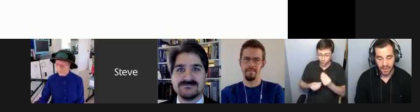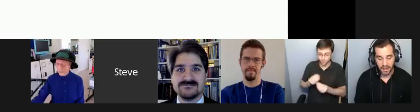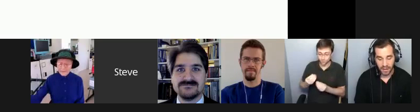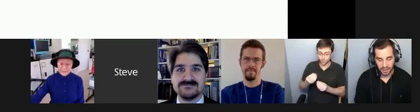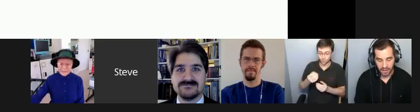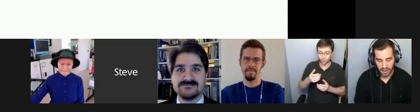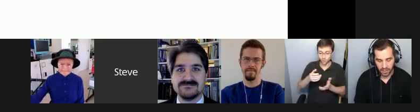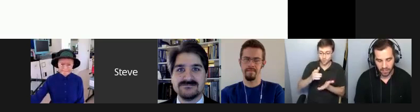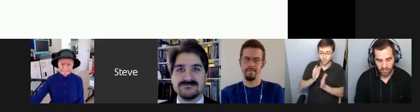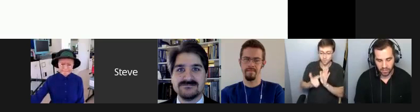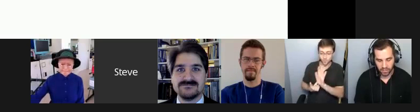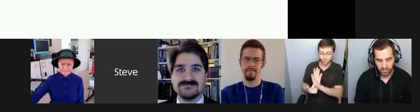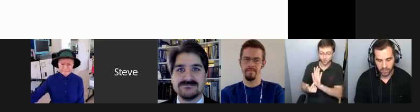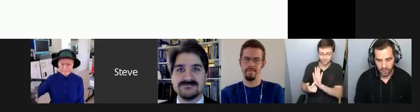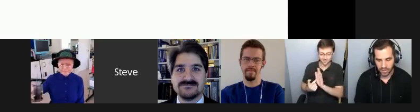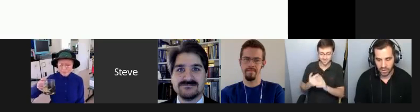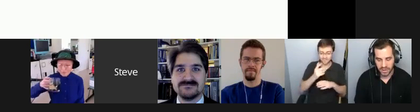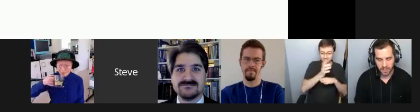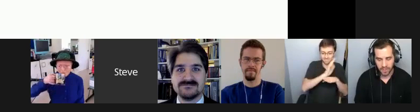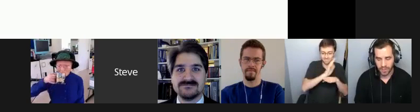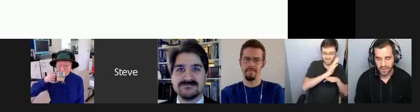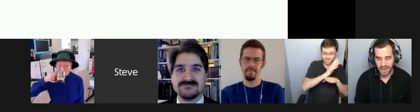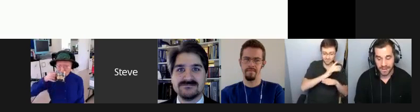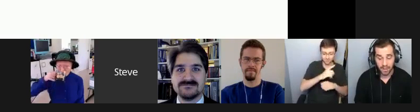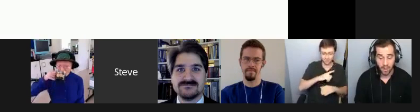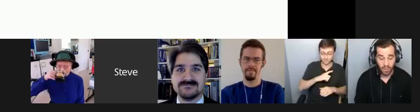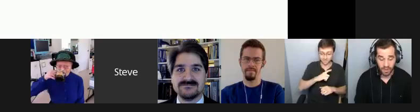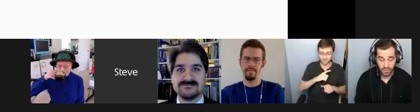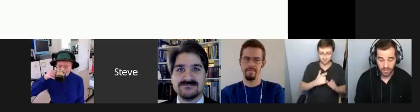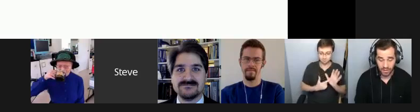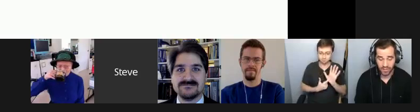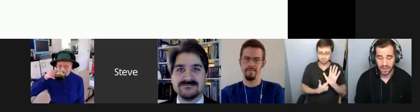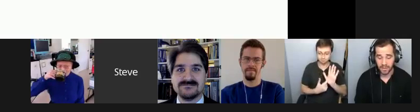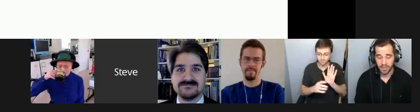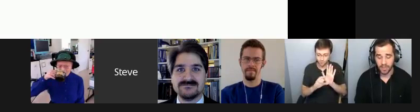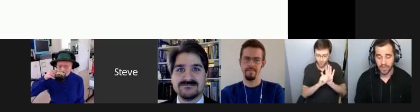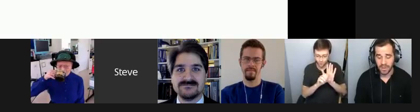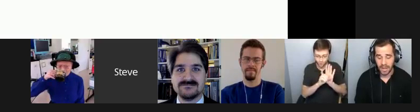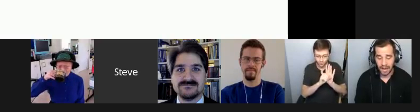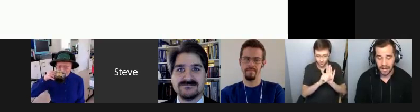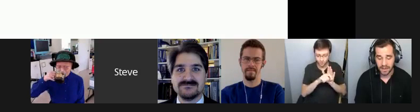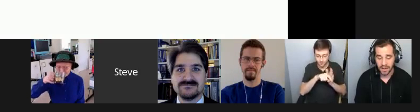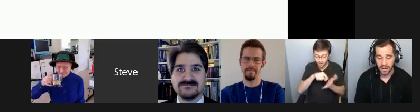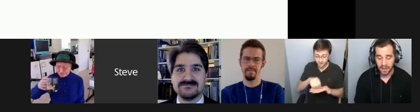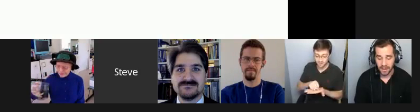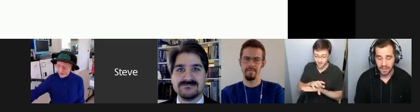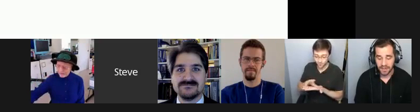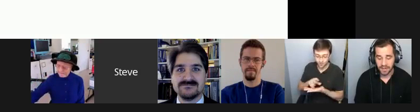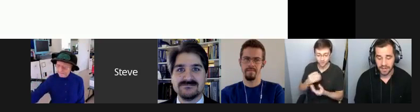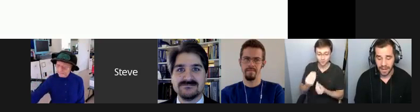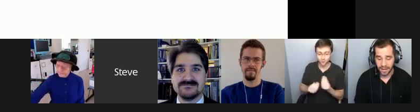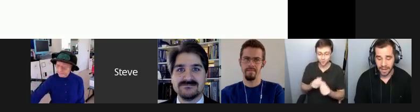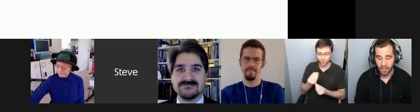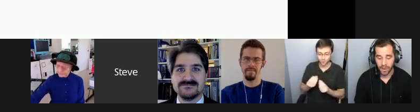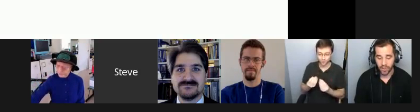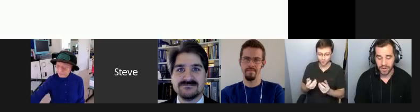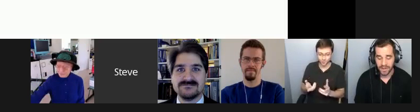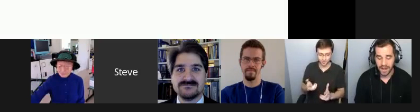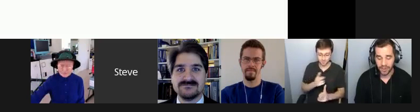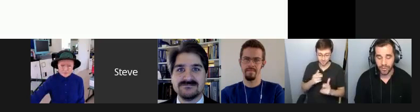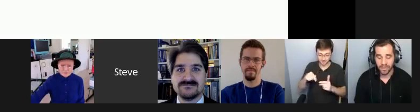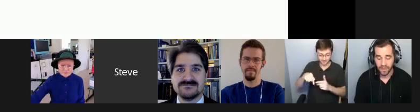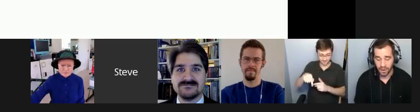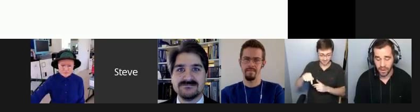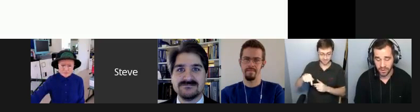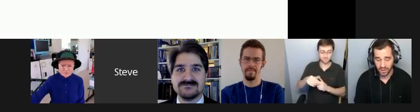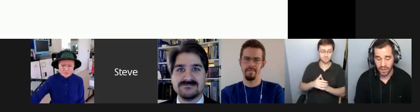necessidade. Então, nós utilizamos muitos sinais icônicos, nós utilizamos muitos sinais que têm uma